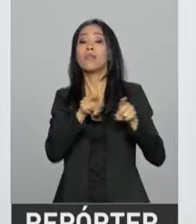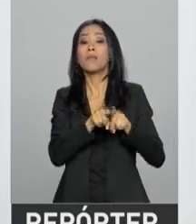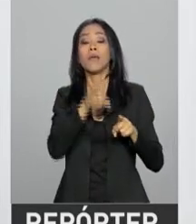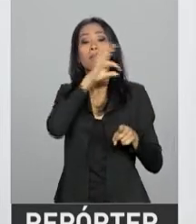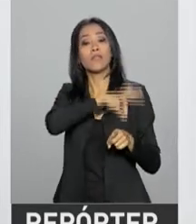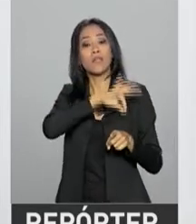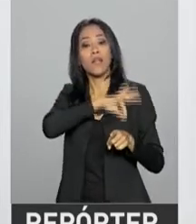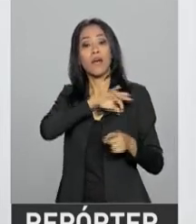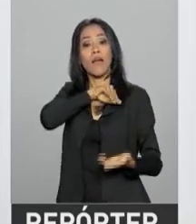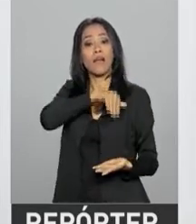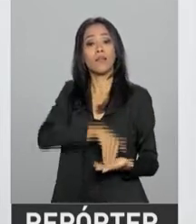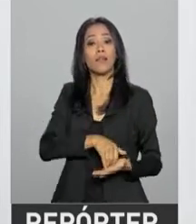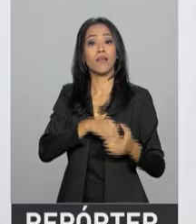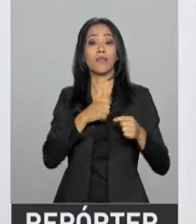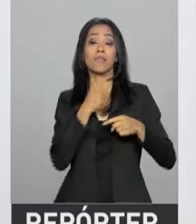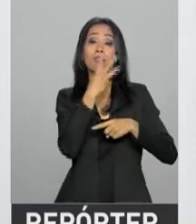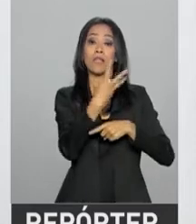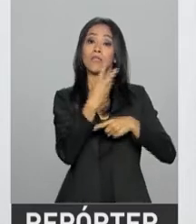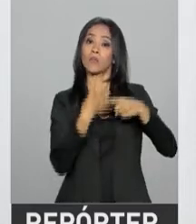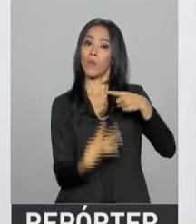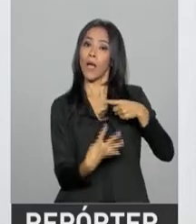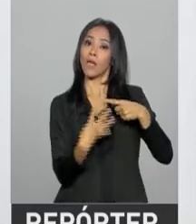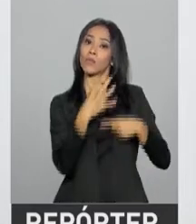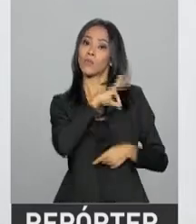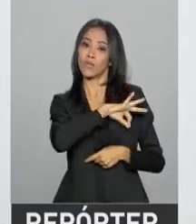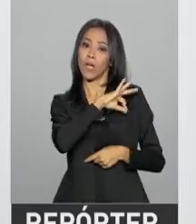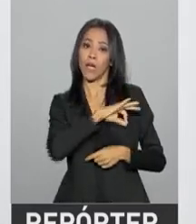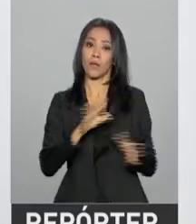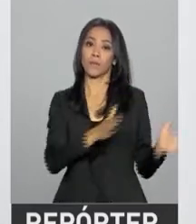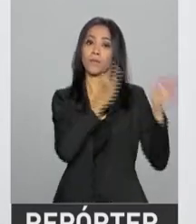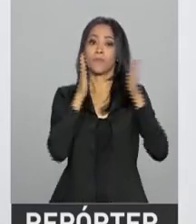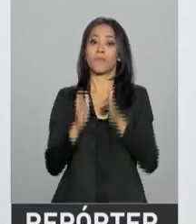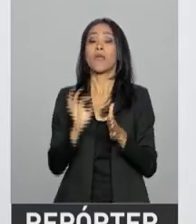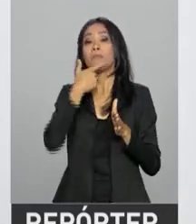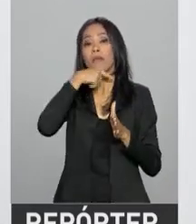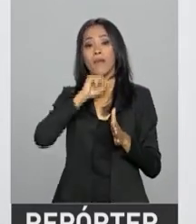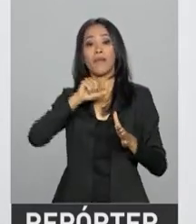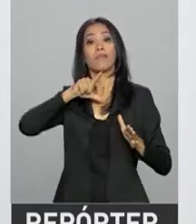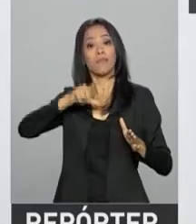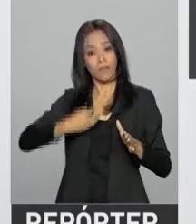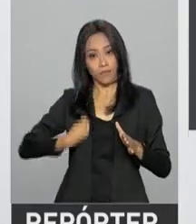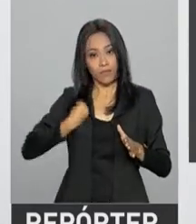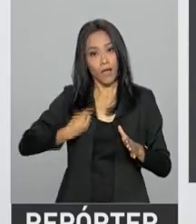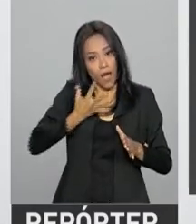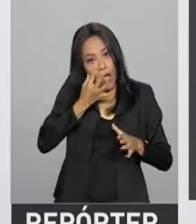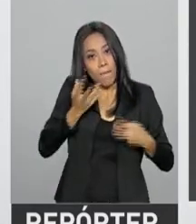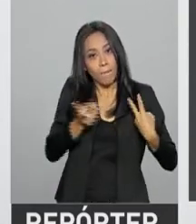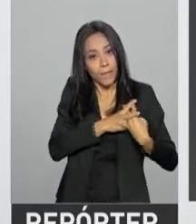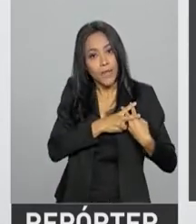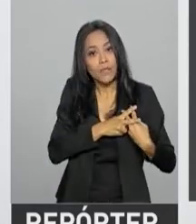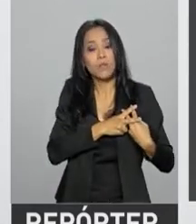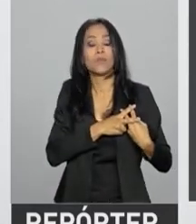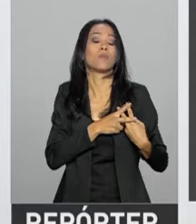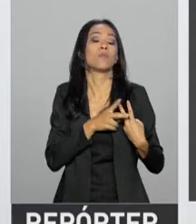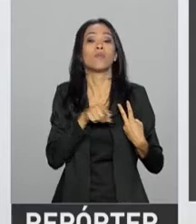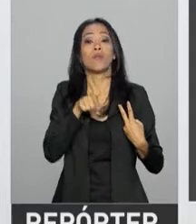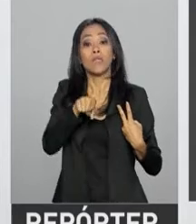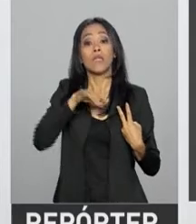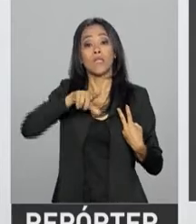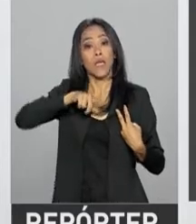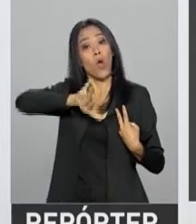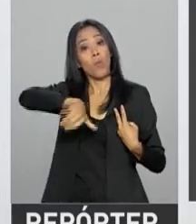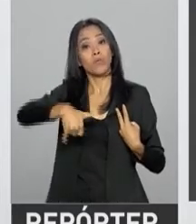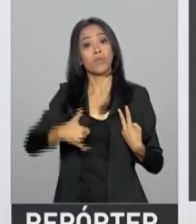correspondente a três quartos do salário mínimo já para quem cumpre uma condenação a oportunidade de trabalho além de